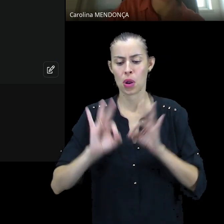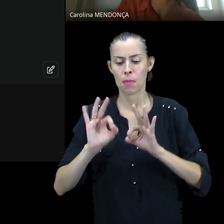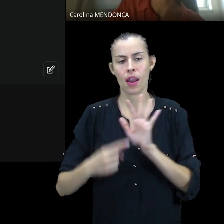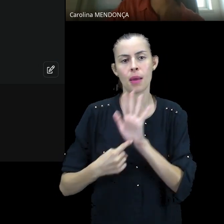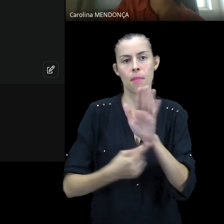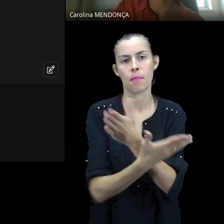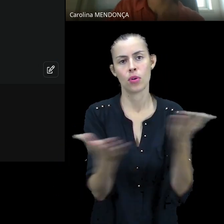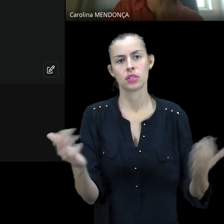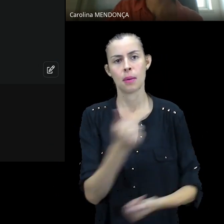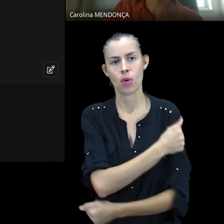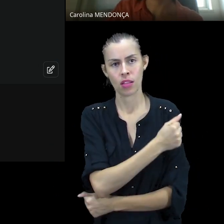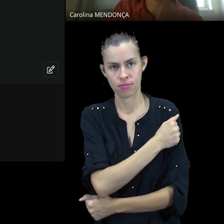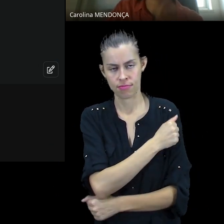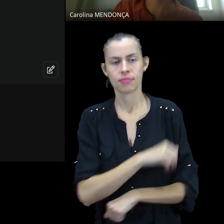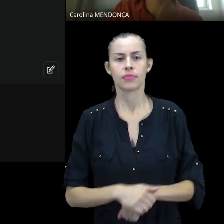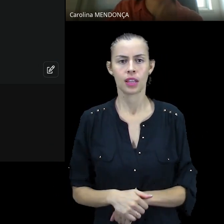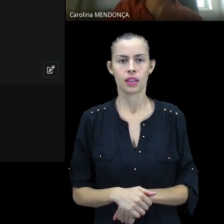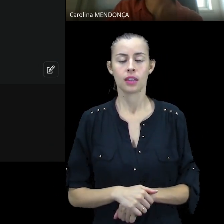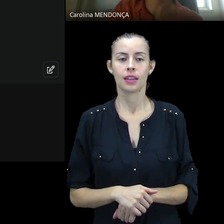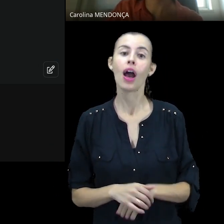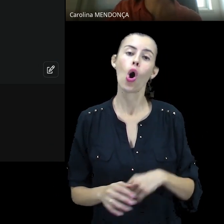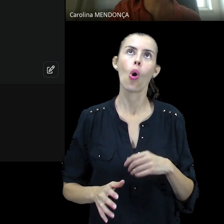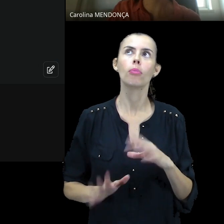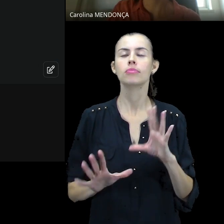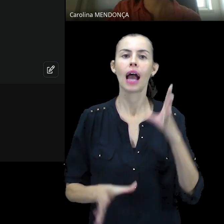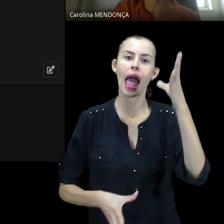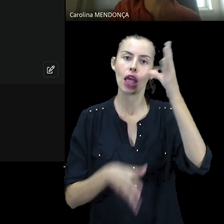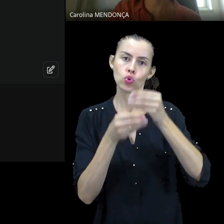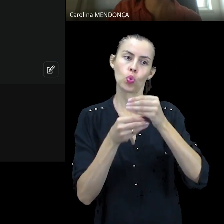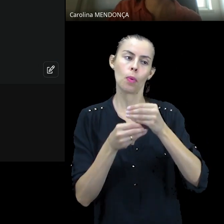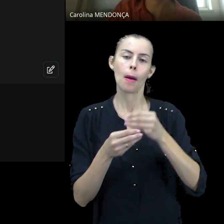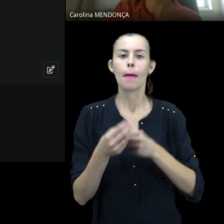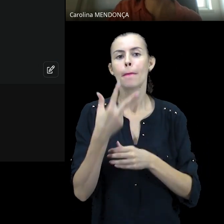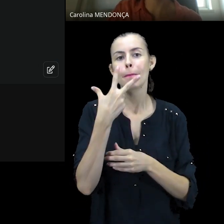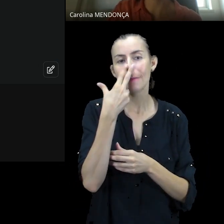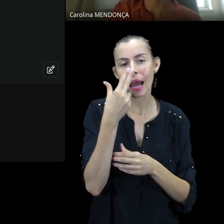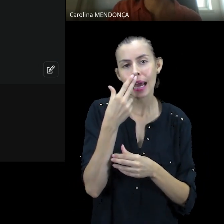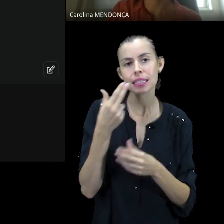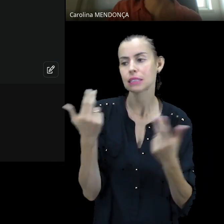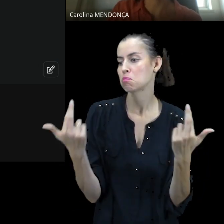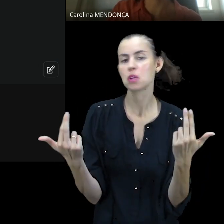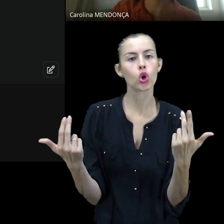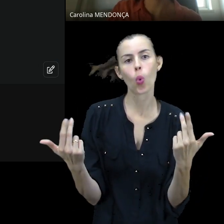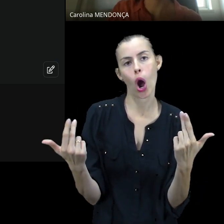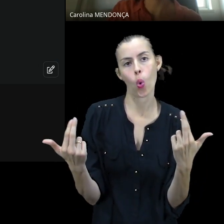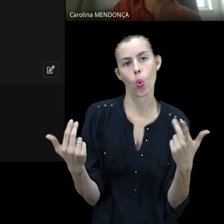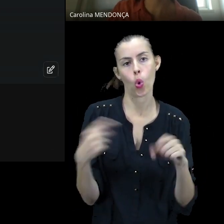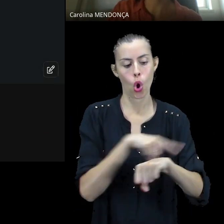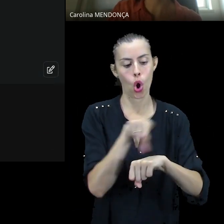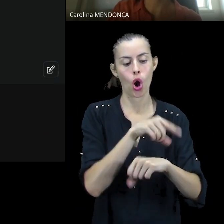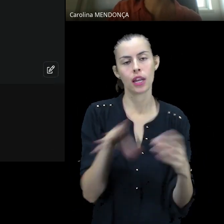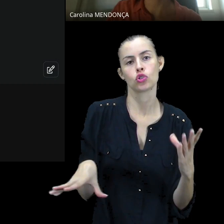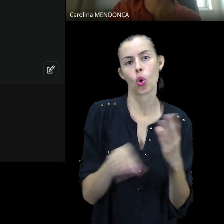complementar. A diferença é que a gente tem alguns cursos, principalmente os cursos de saúde, que o